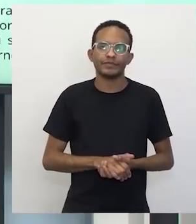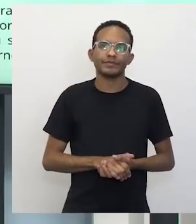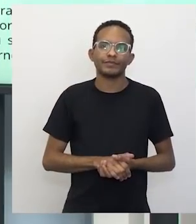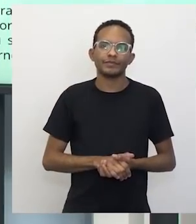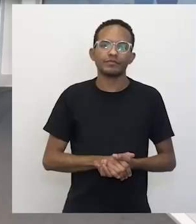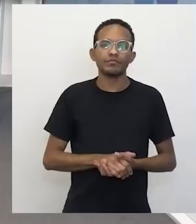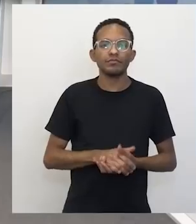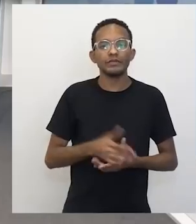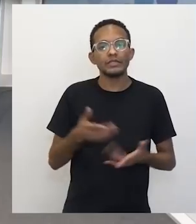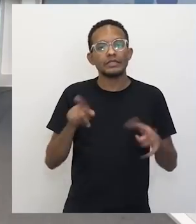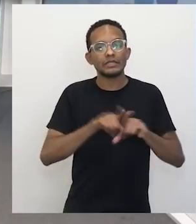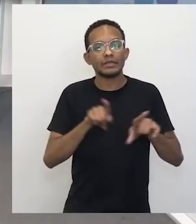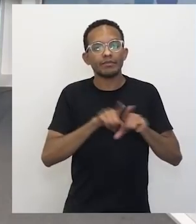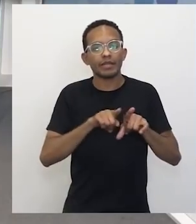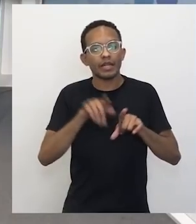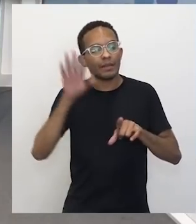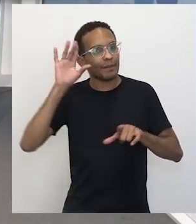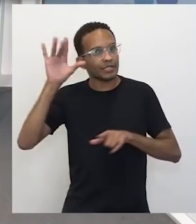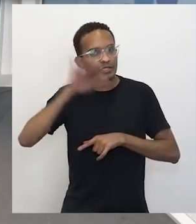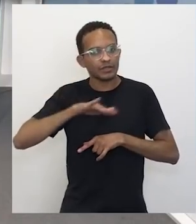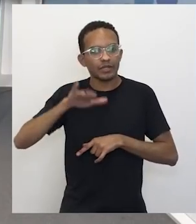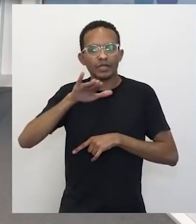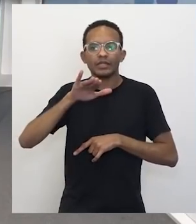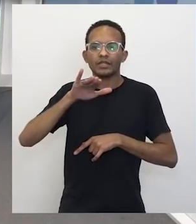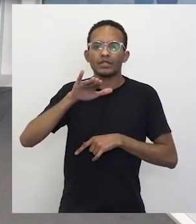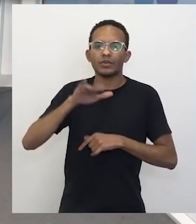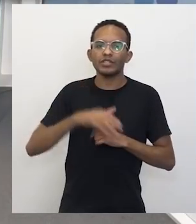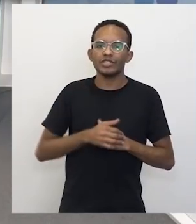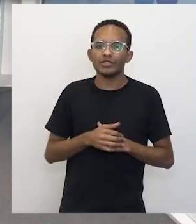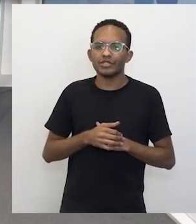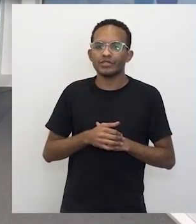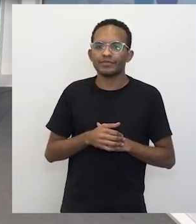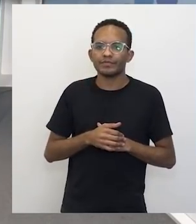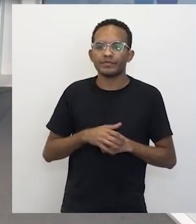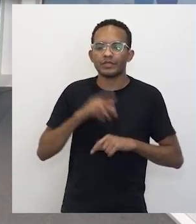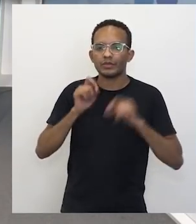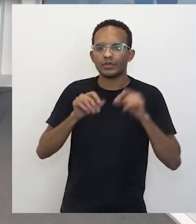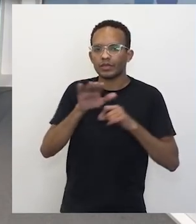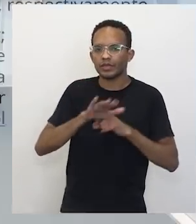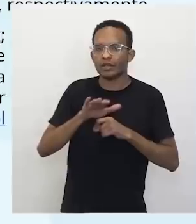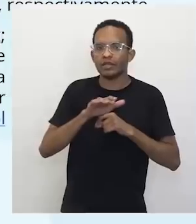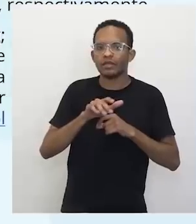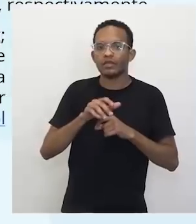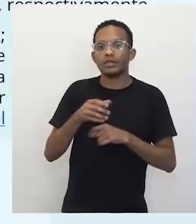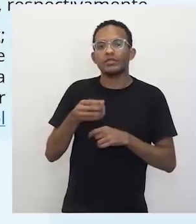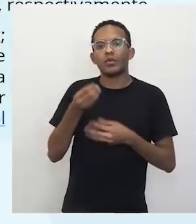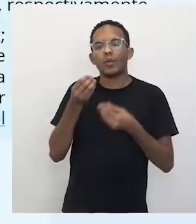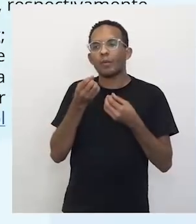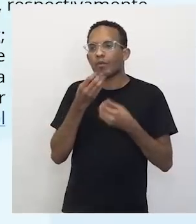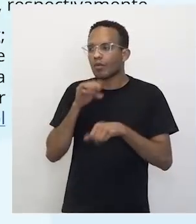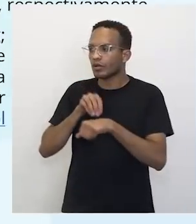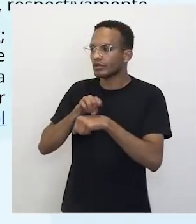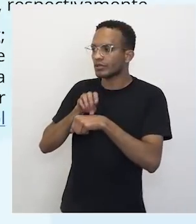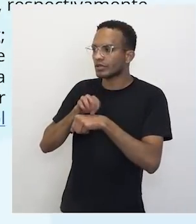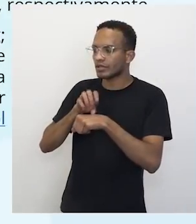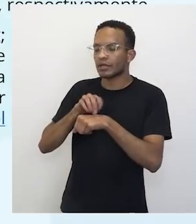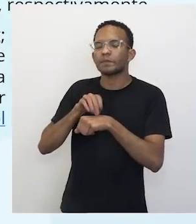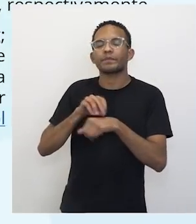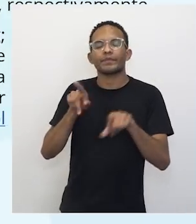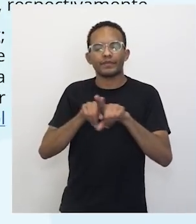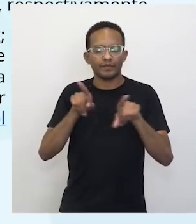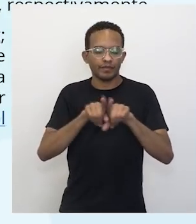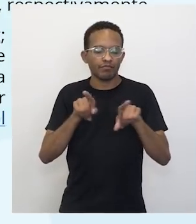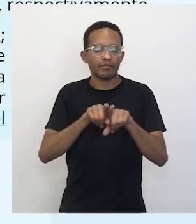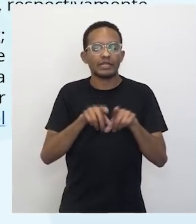E aí, olhando para as unidades lá, né, Georgia? As Essa aqui unidades, voltando, as unidades, ela dá uma boa dica para você perceber aí, estudante, né? Se